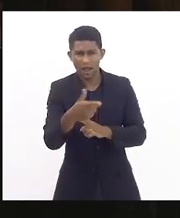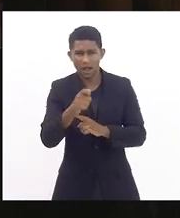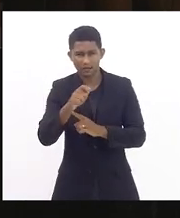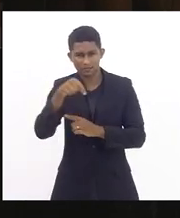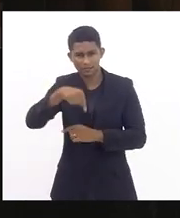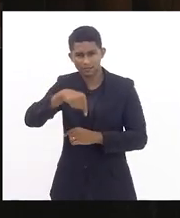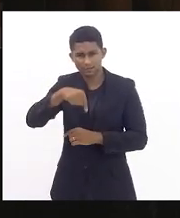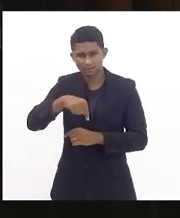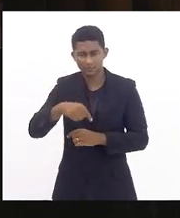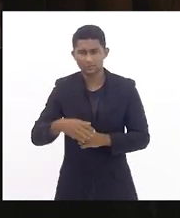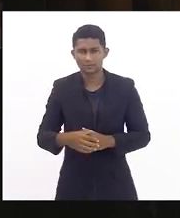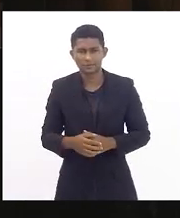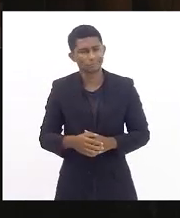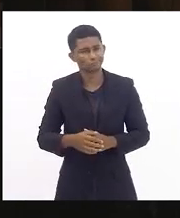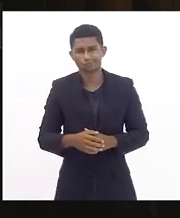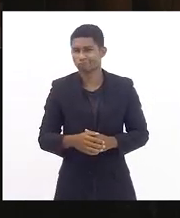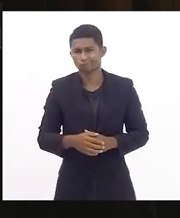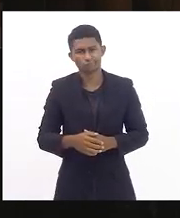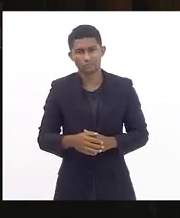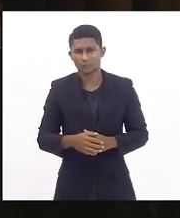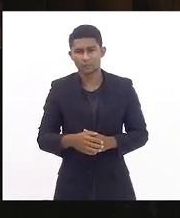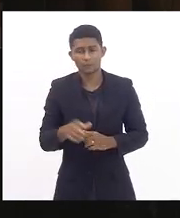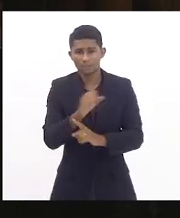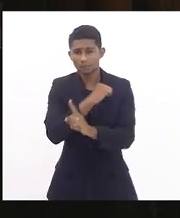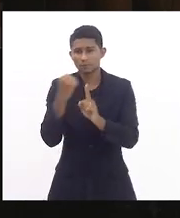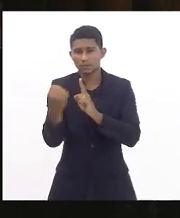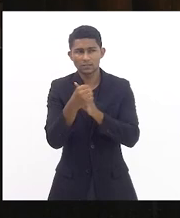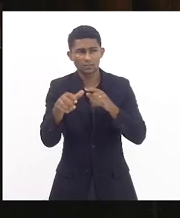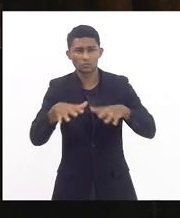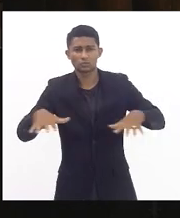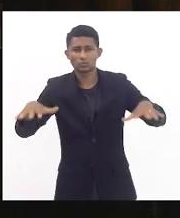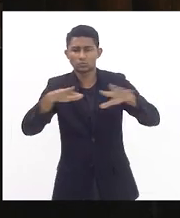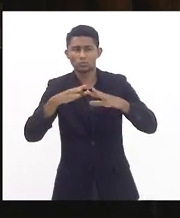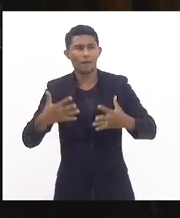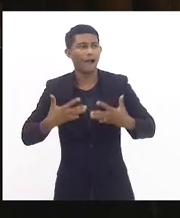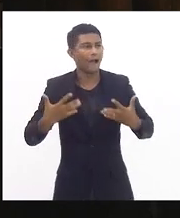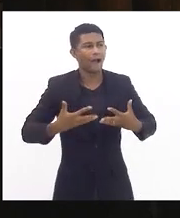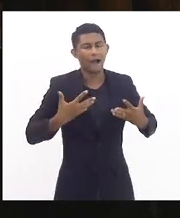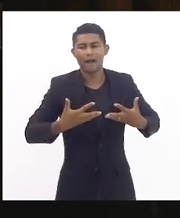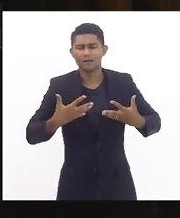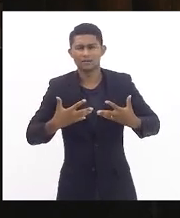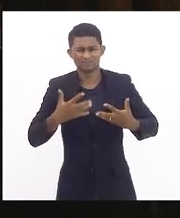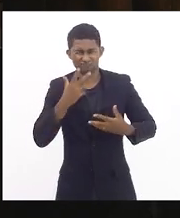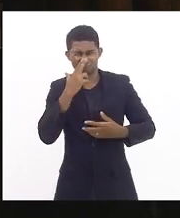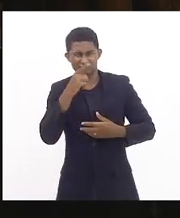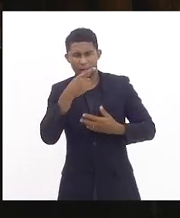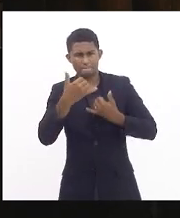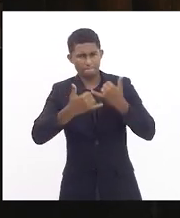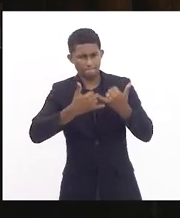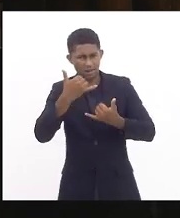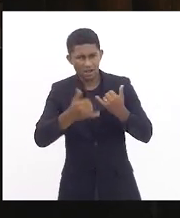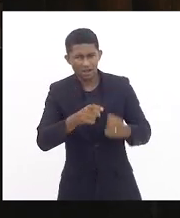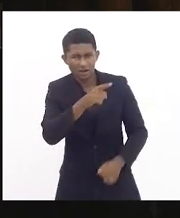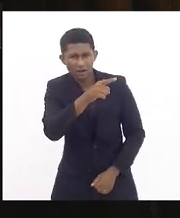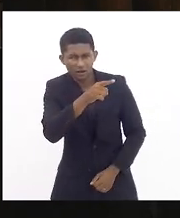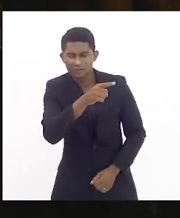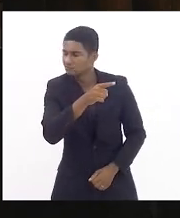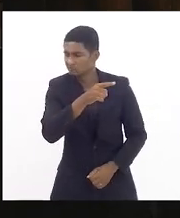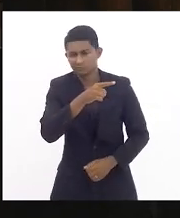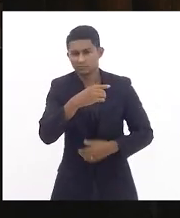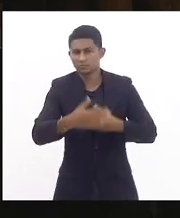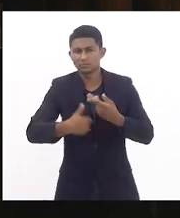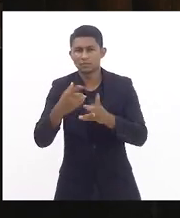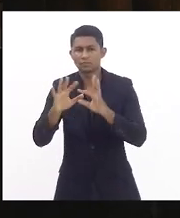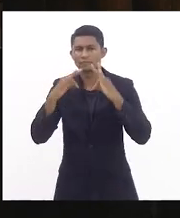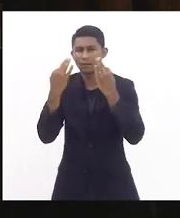daquele que traz alegria à sociedade no todo, porque é uma brincadeirinha que, na verdade, prejudica muito a